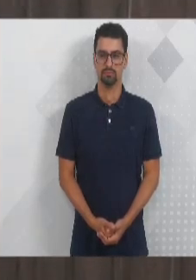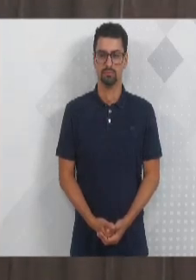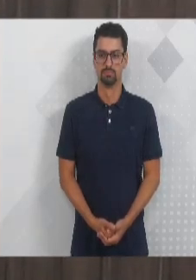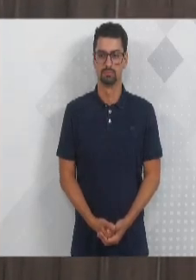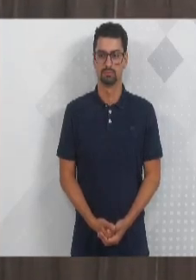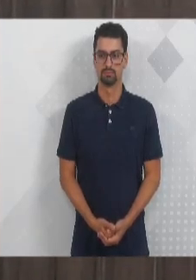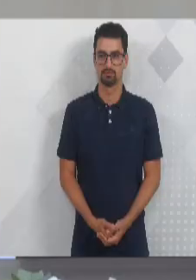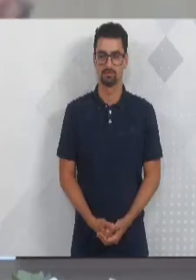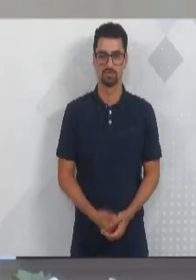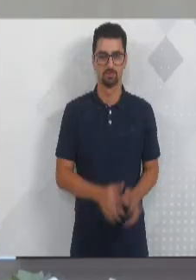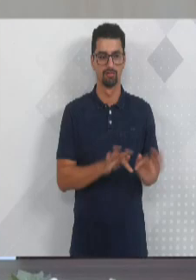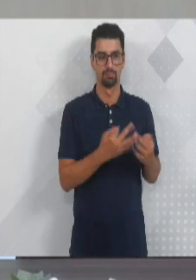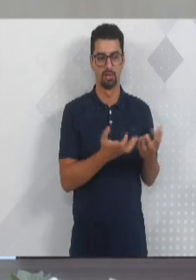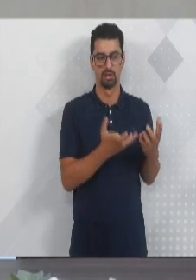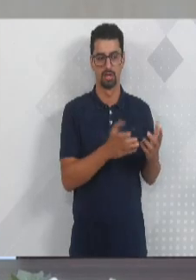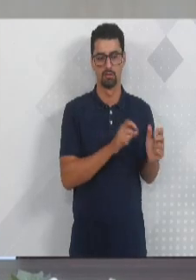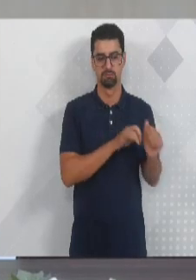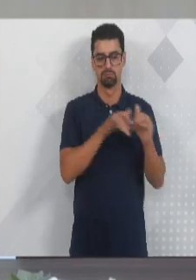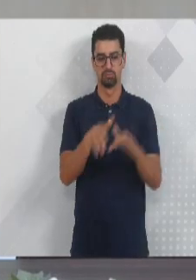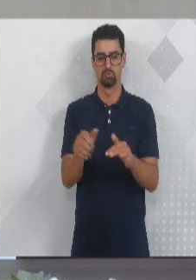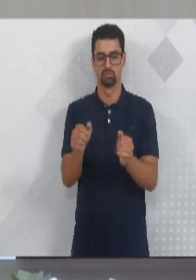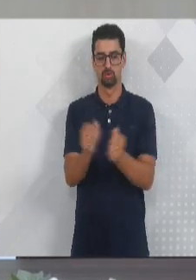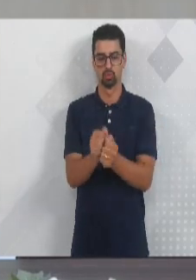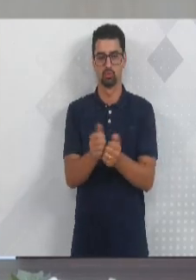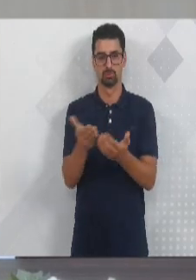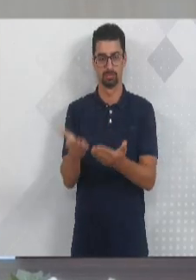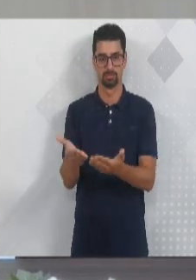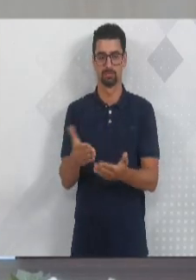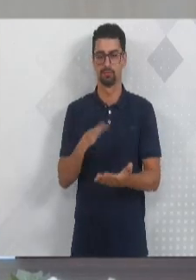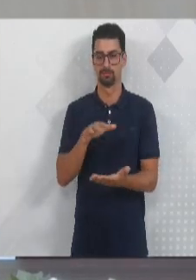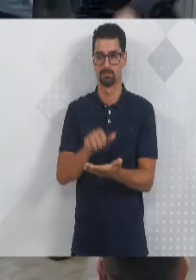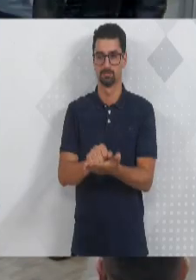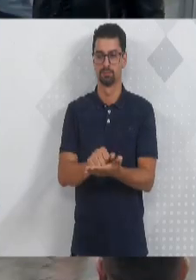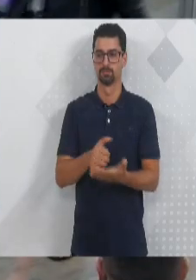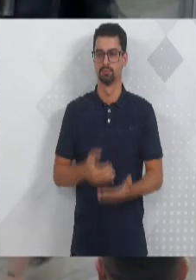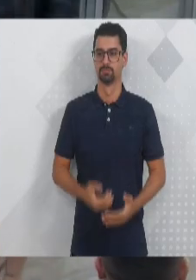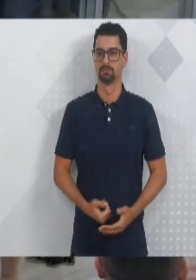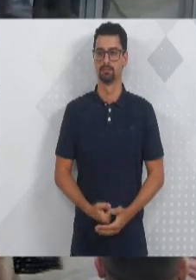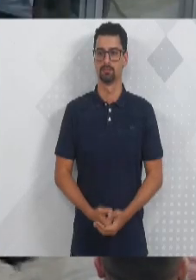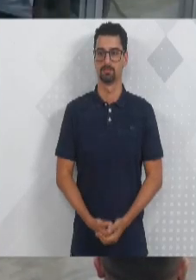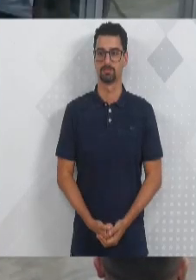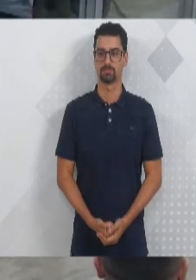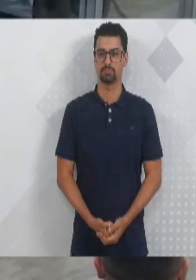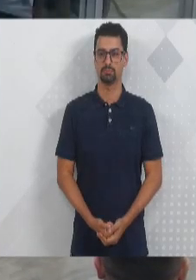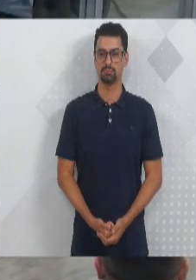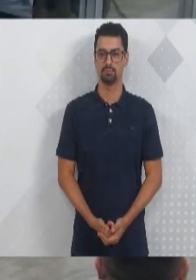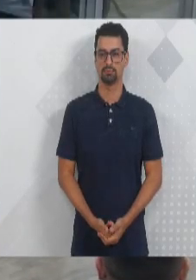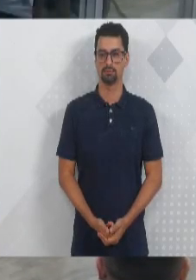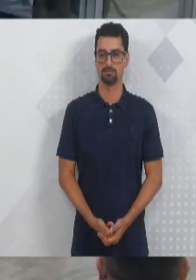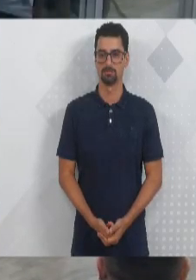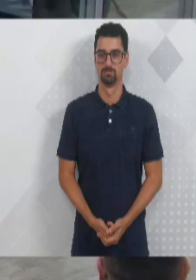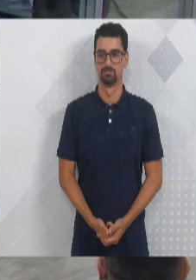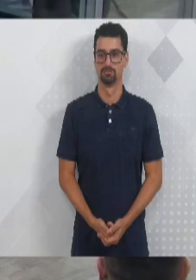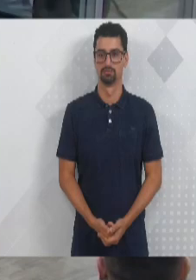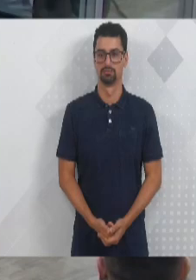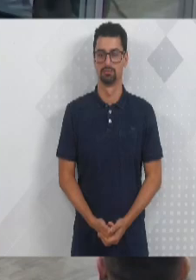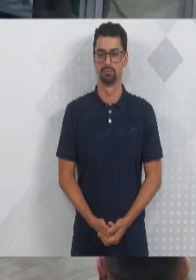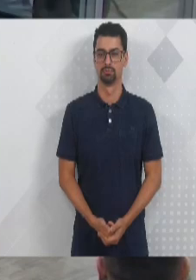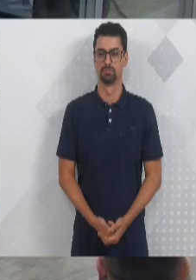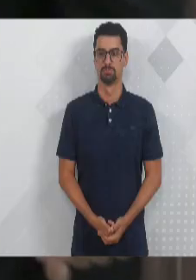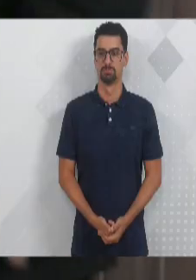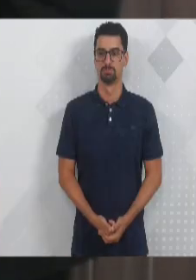os familiares que quiserem tirar uma foto aqui também participar do registro os familiares podem vir